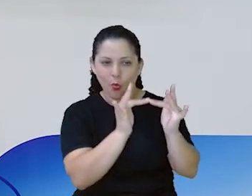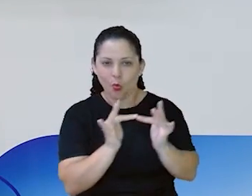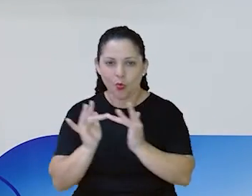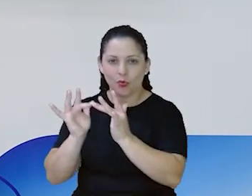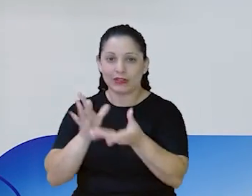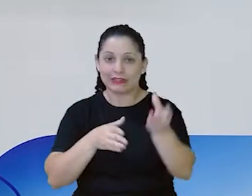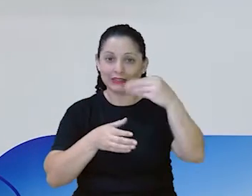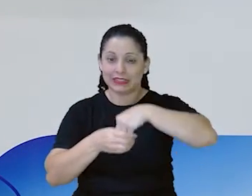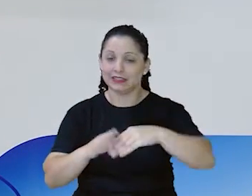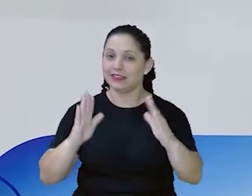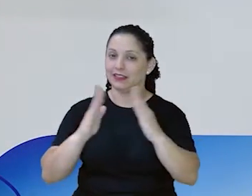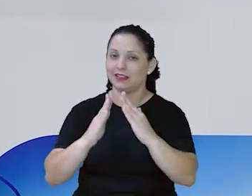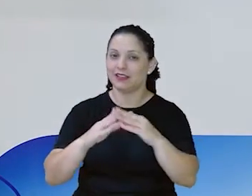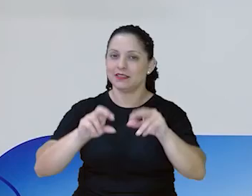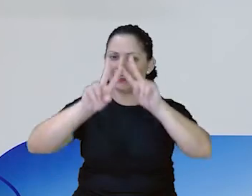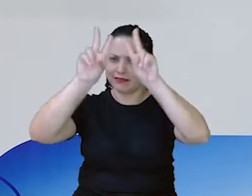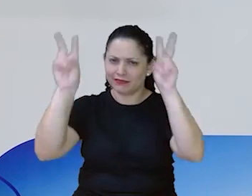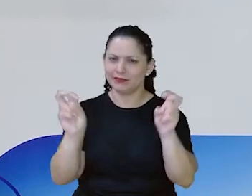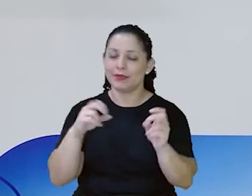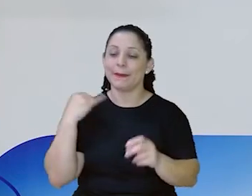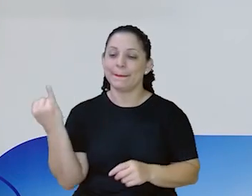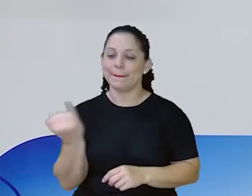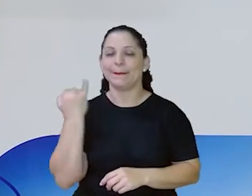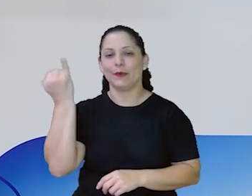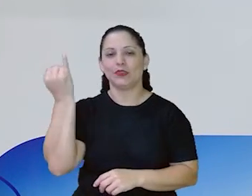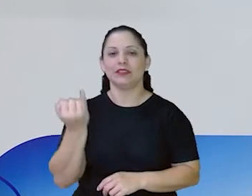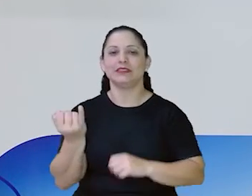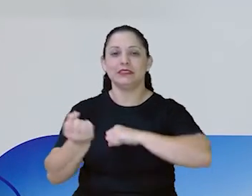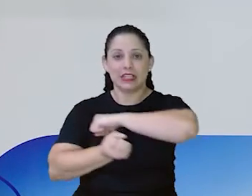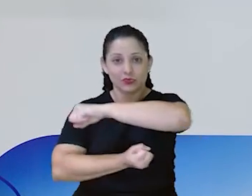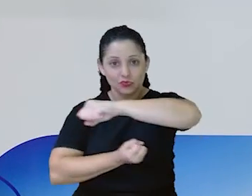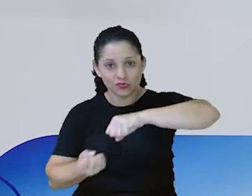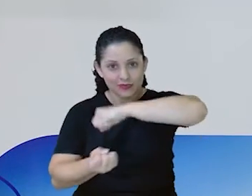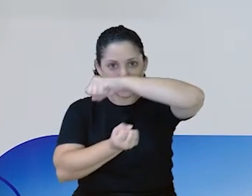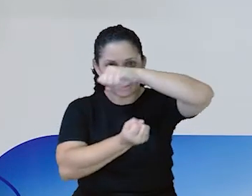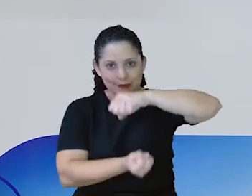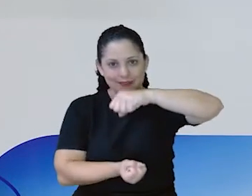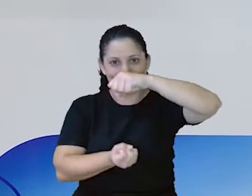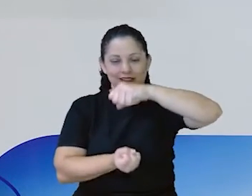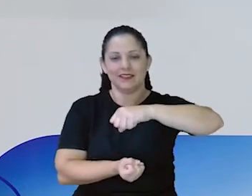sua casa, sobre a importância da sustentabilidade, a